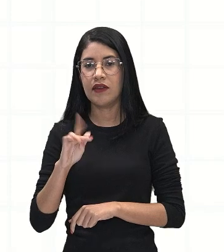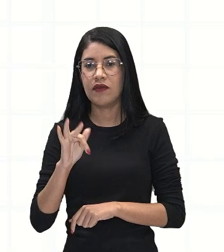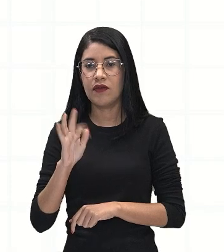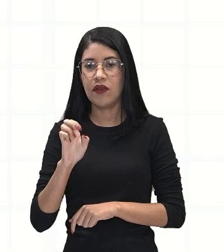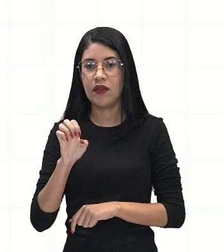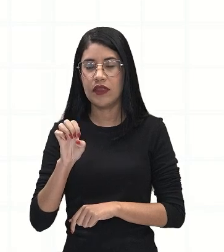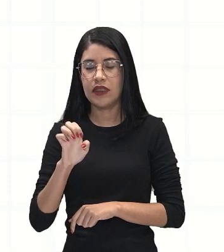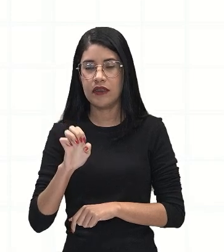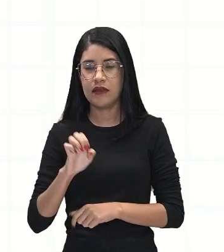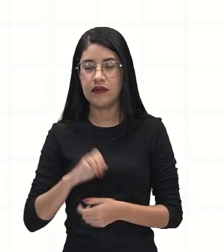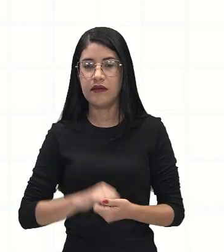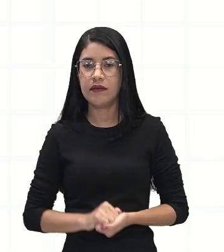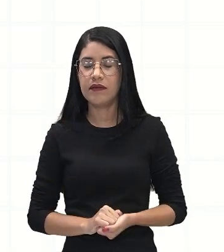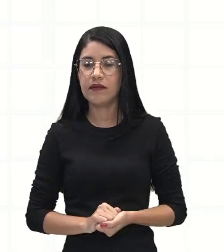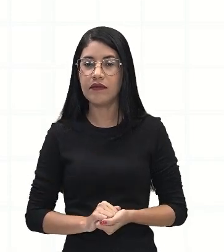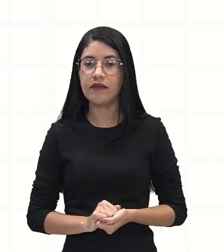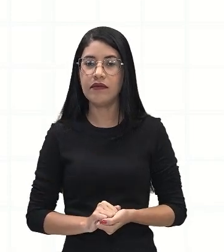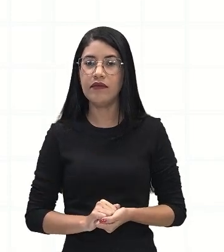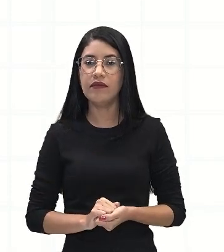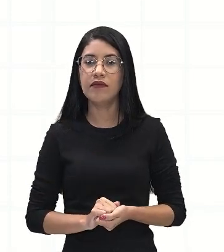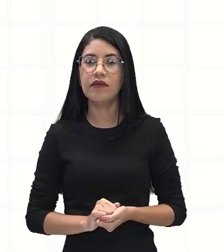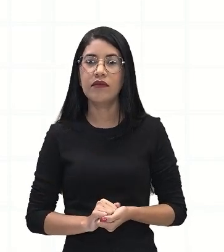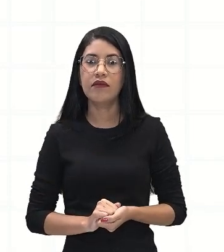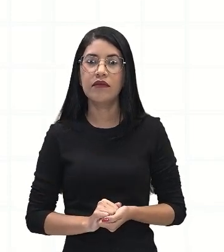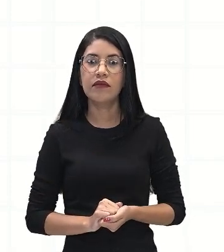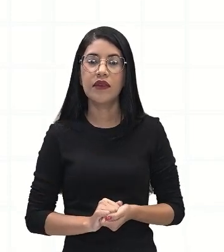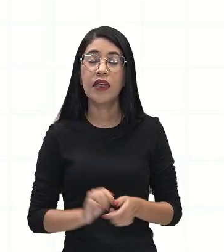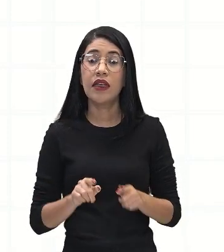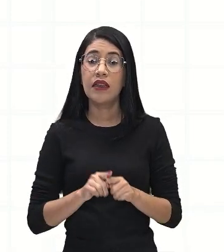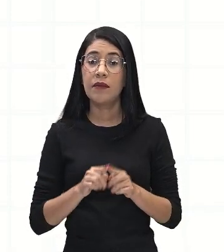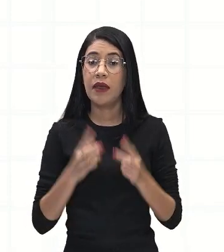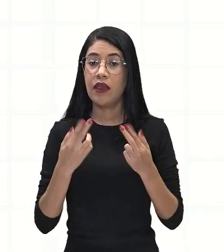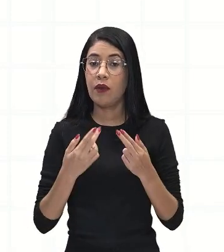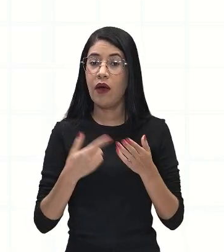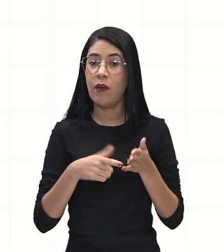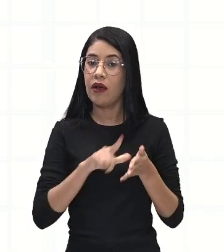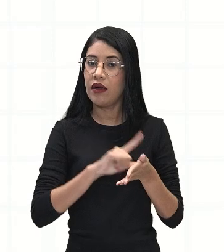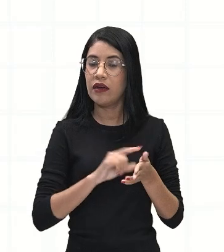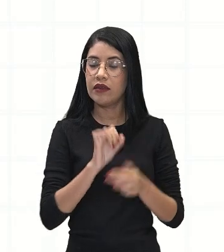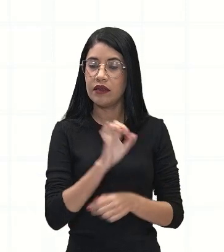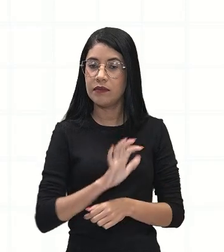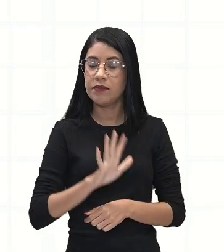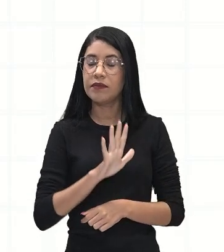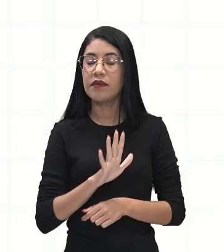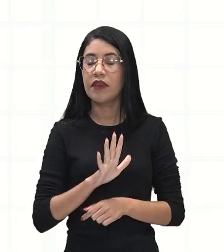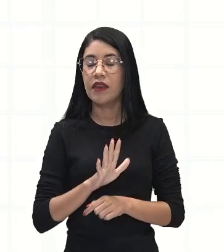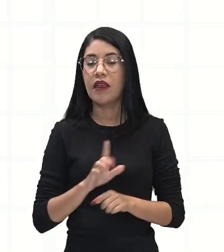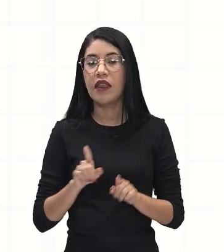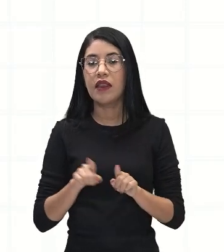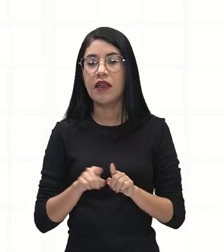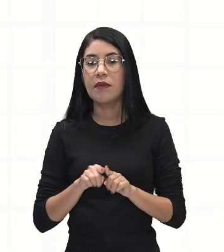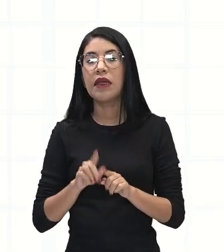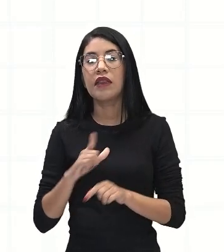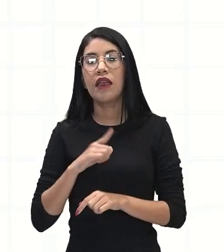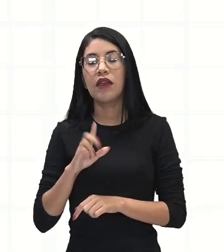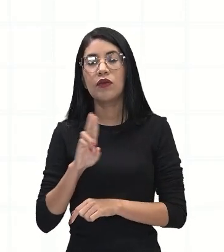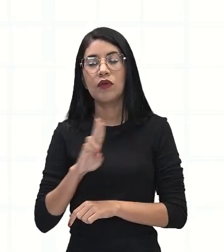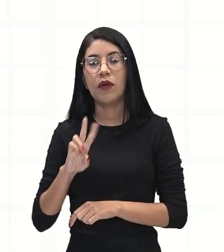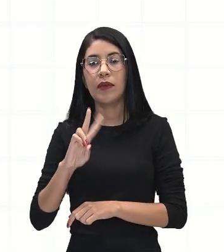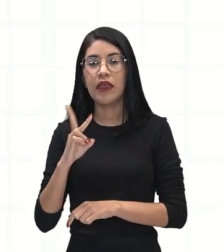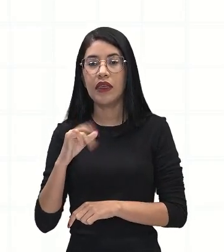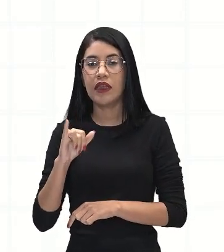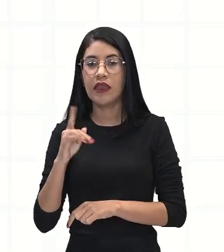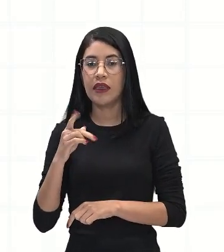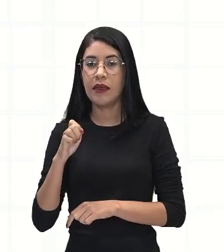hipercifose. A hipercifose, bem como a hiperlordose, ela vai receber esse prefixo